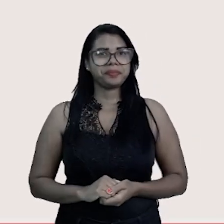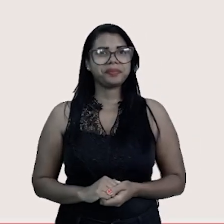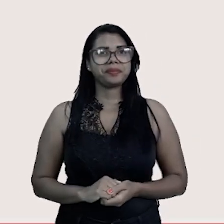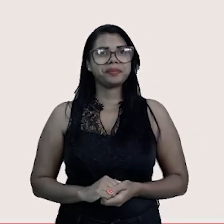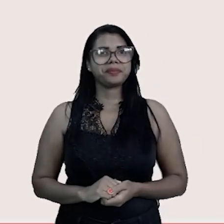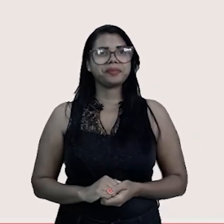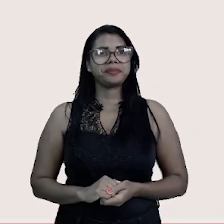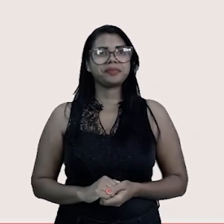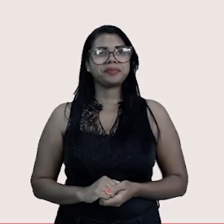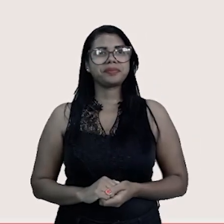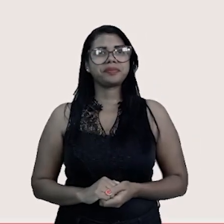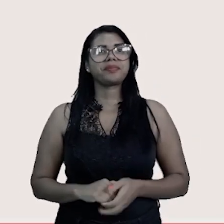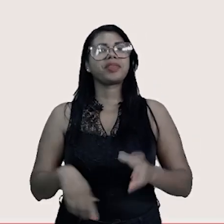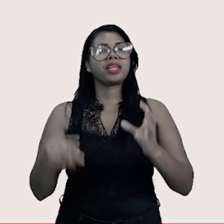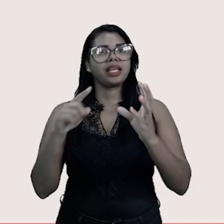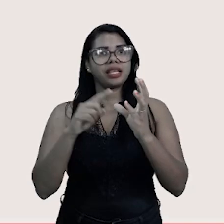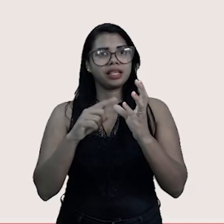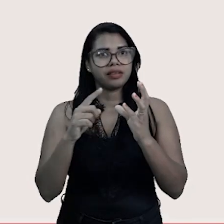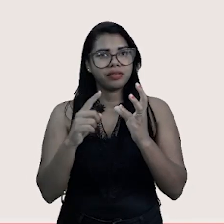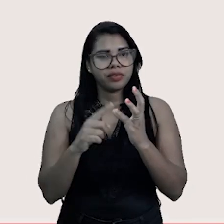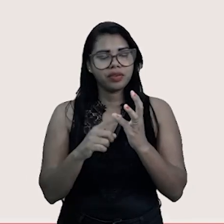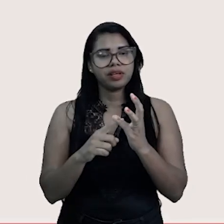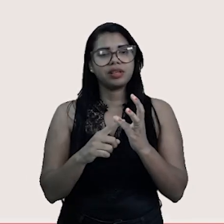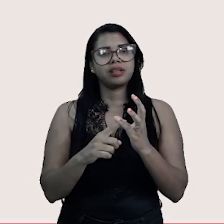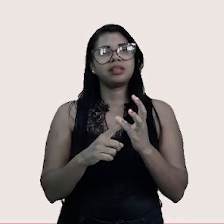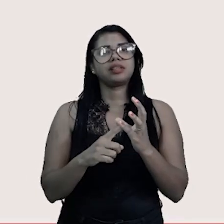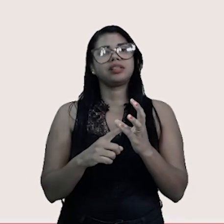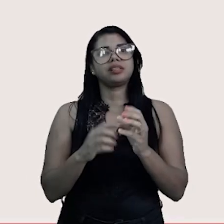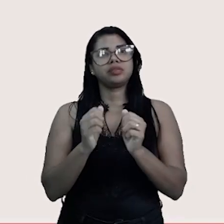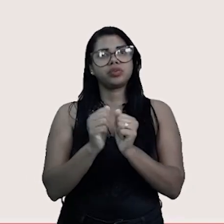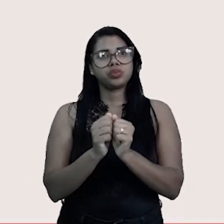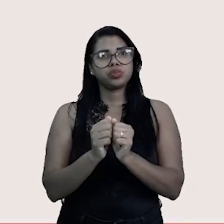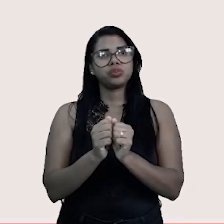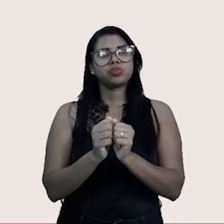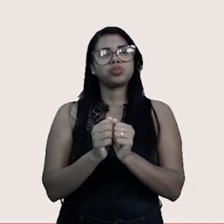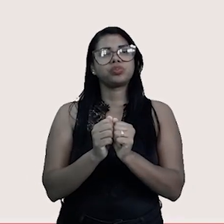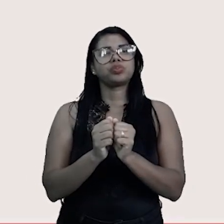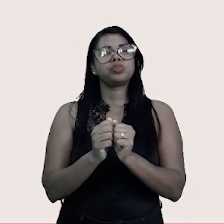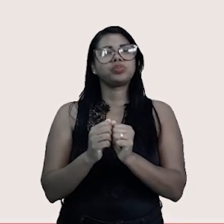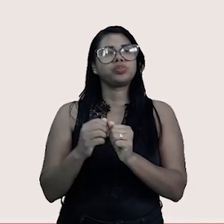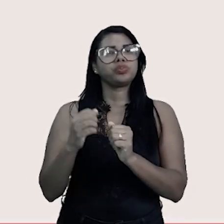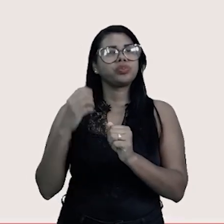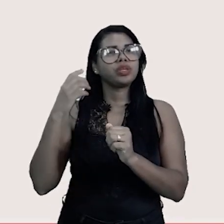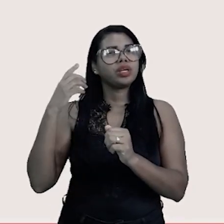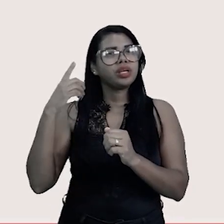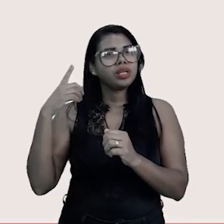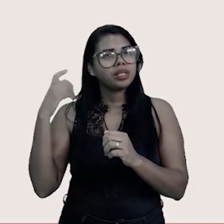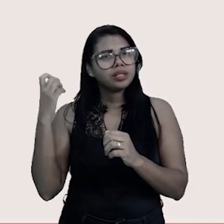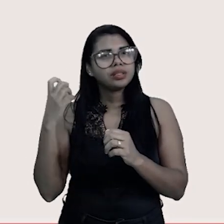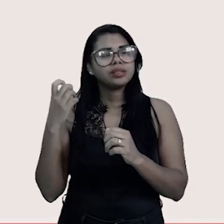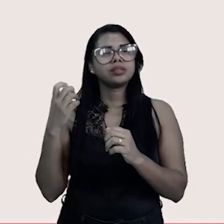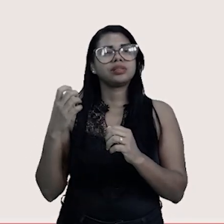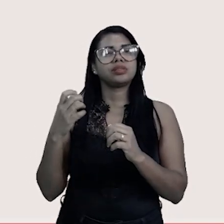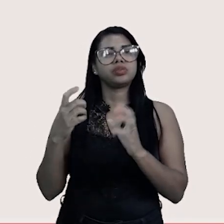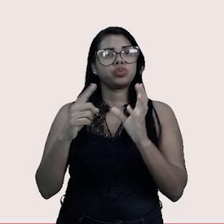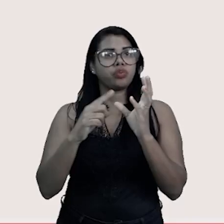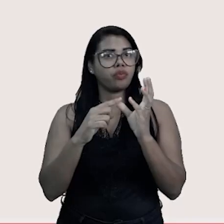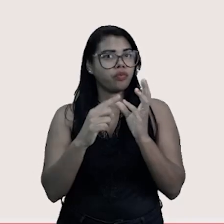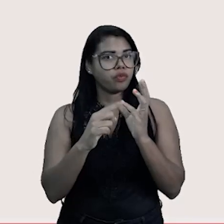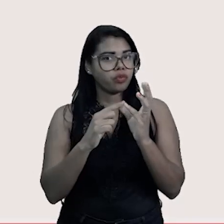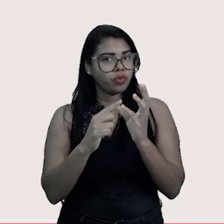repetição, uma repetição ordenada, tá? De sons vocálicos. Então,